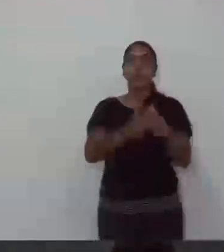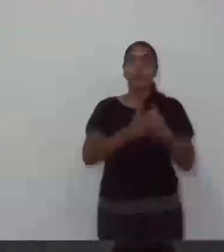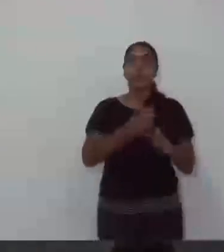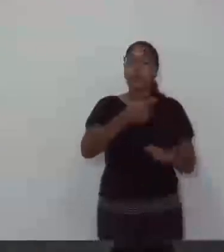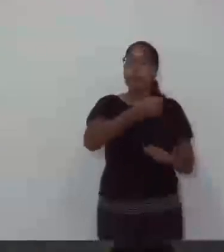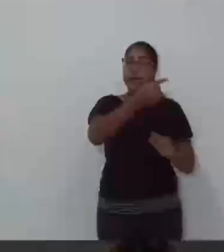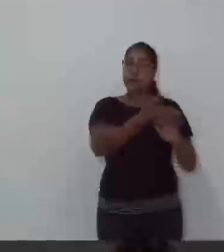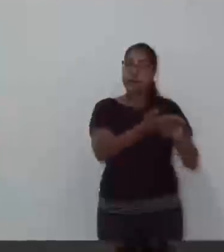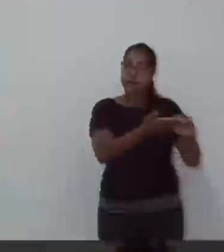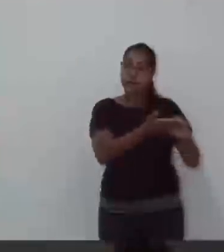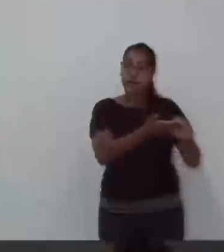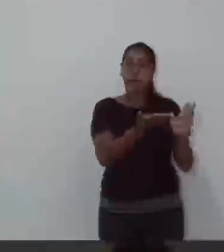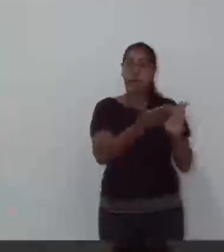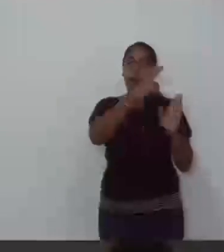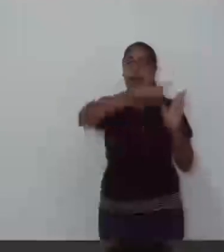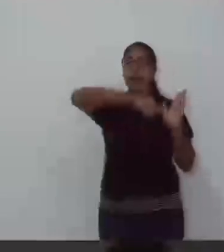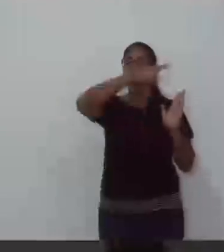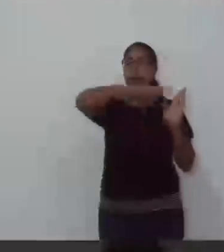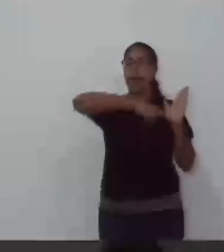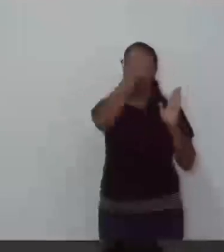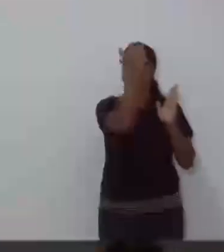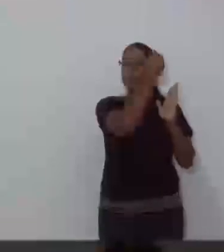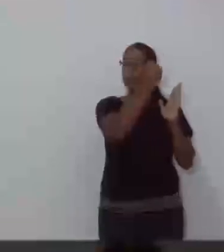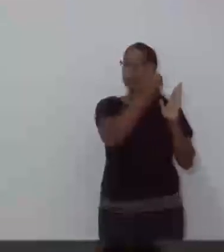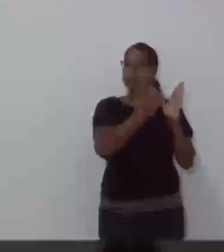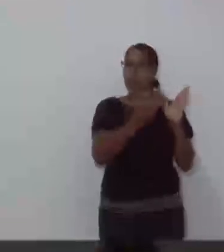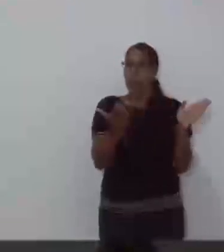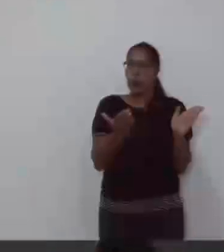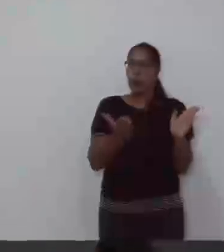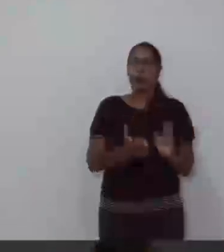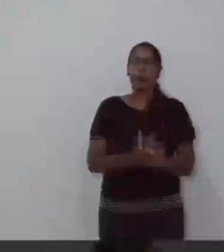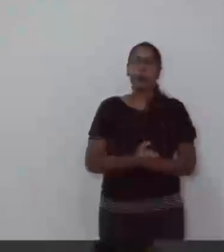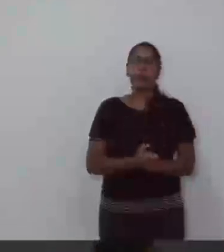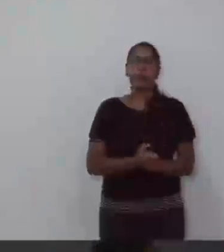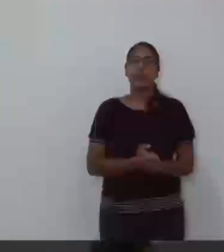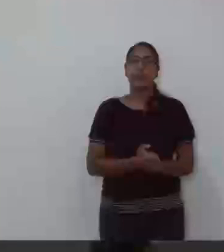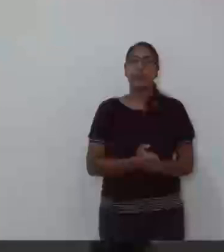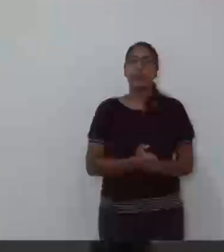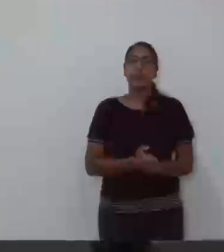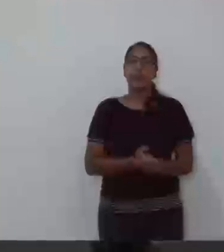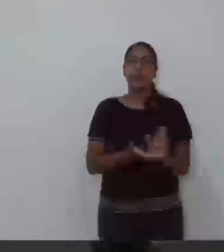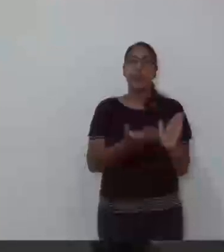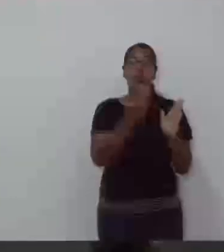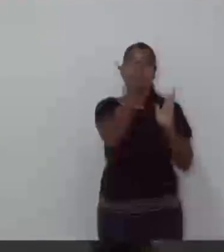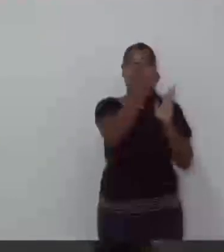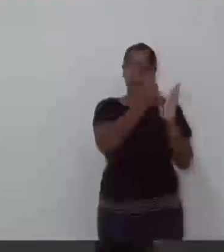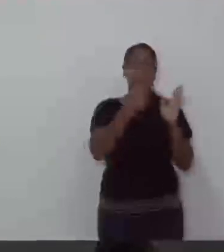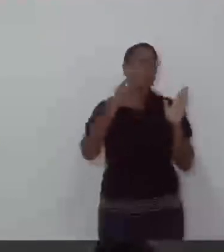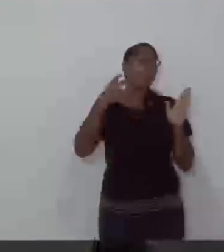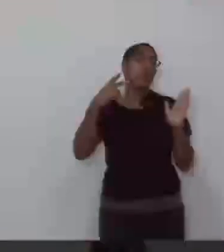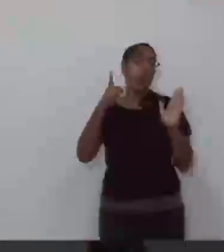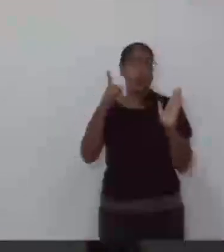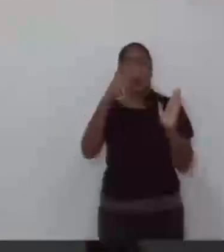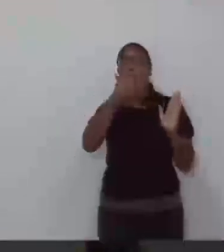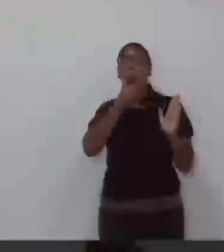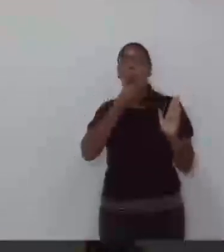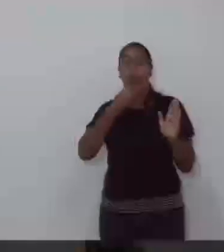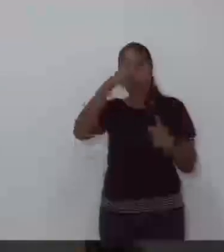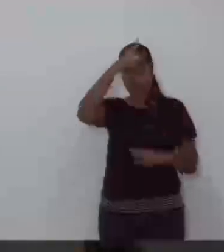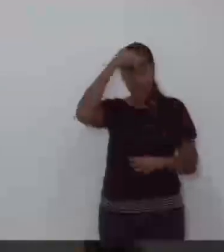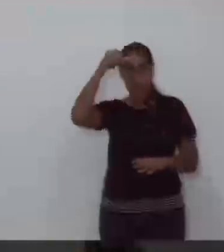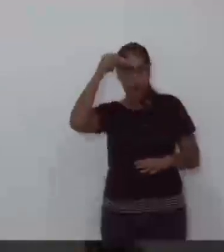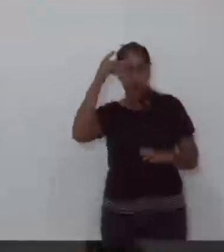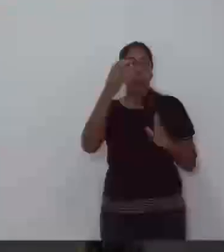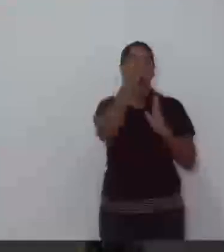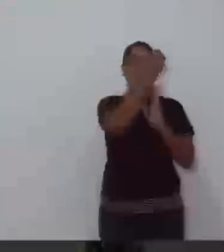ao primeiro secretário que proceda à leitura das matérias constantes na pauta do expediente. Expediente apresentado pelo prefeito municipal. Ofício